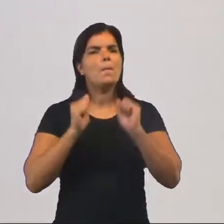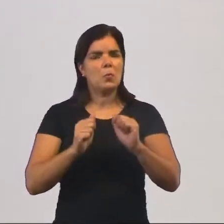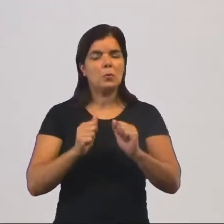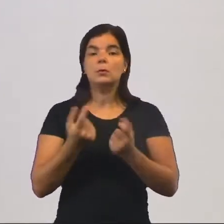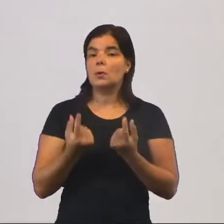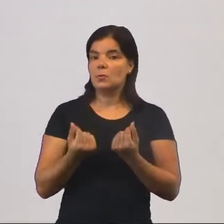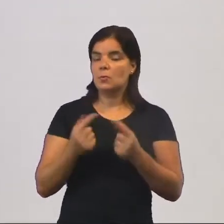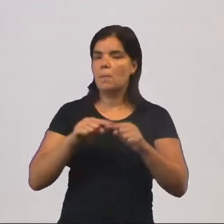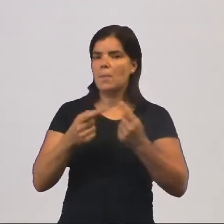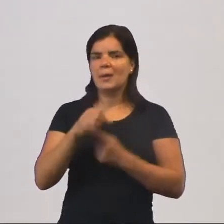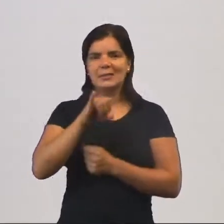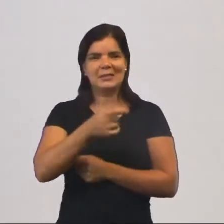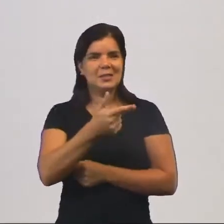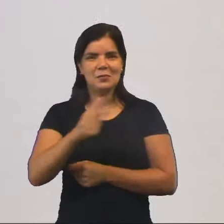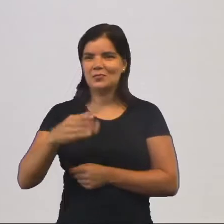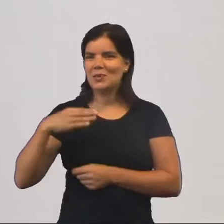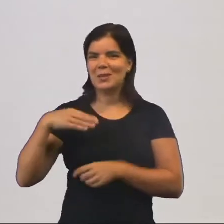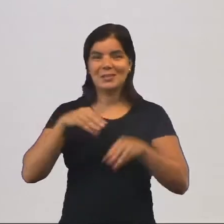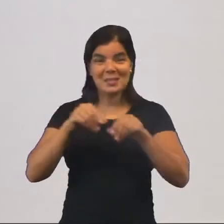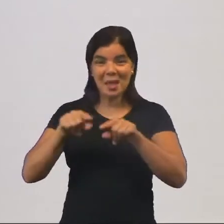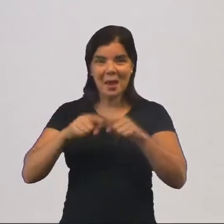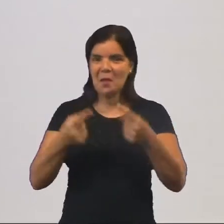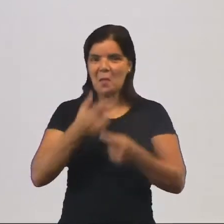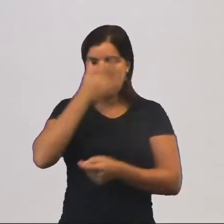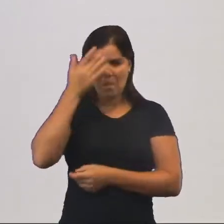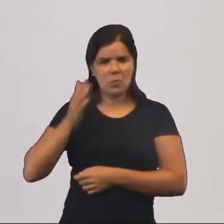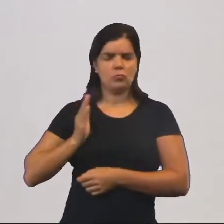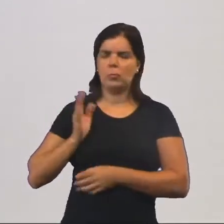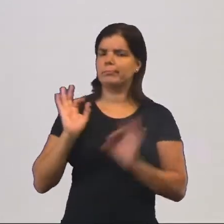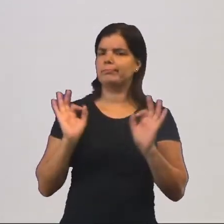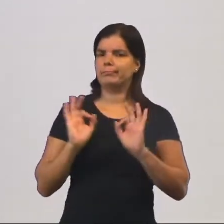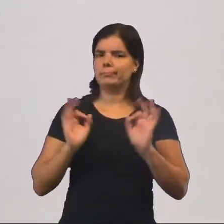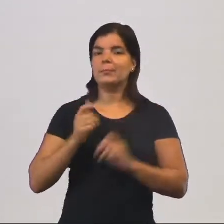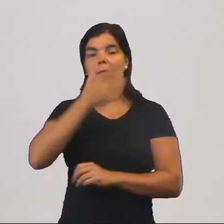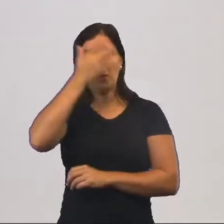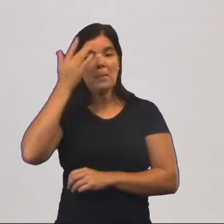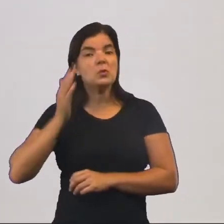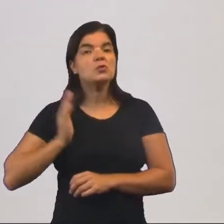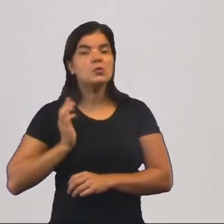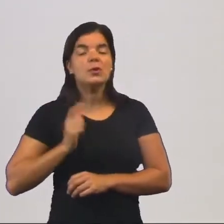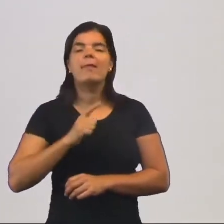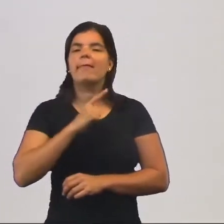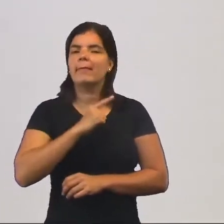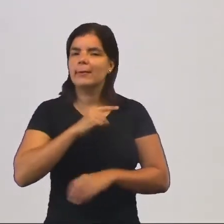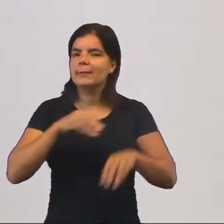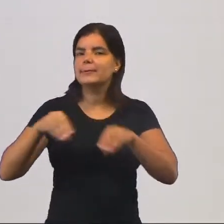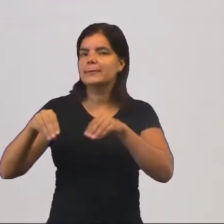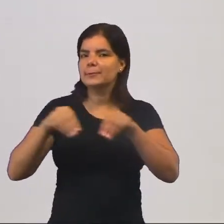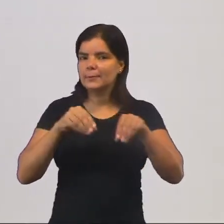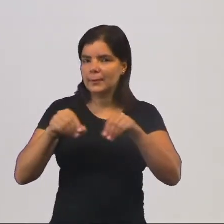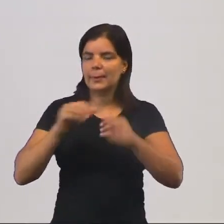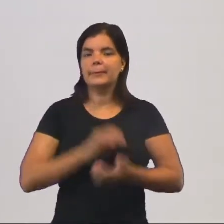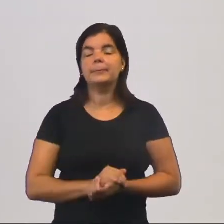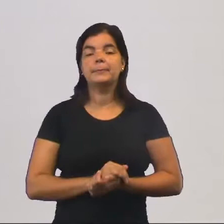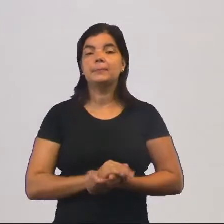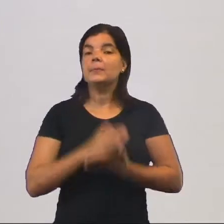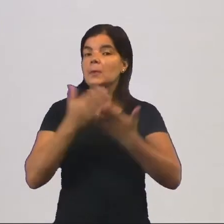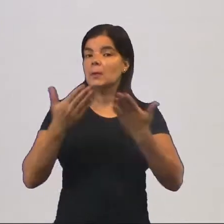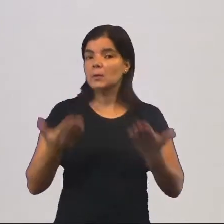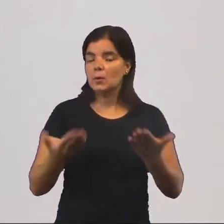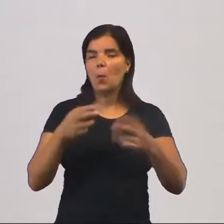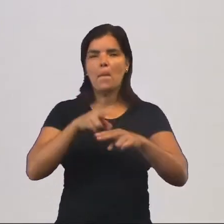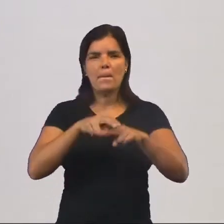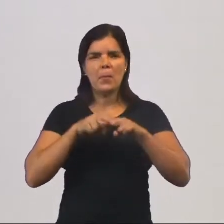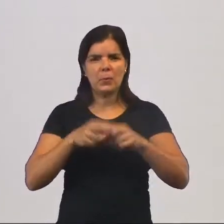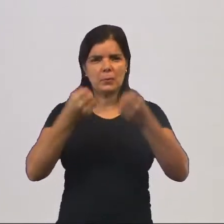ter muito dinheiro, mas se você não tivesse terras, você não era considerado uma pessoa rica. Quem era considerado rico era quem tinha terras. Então,